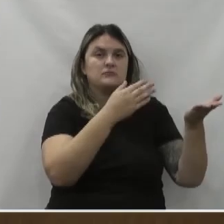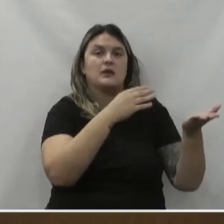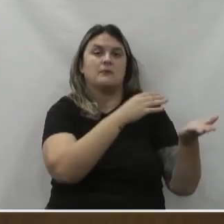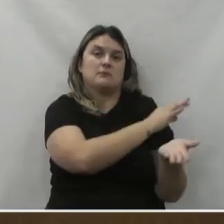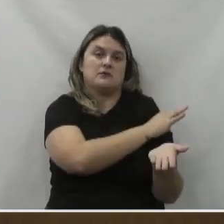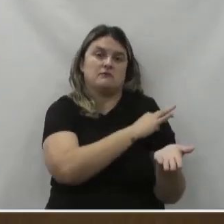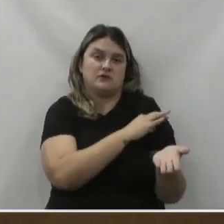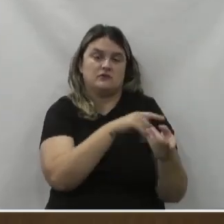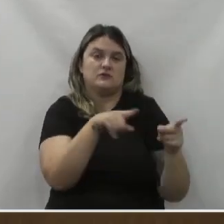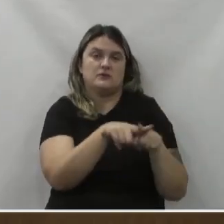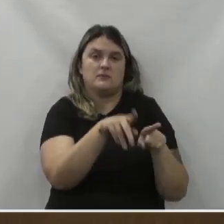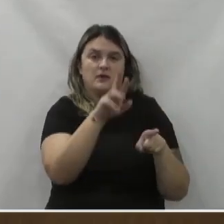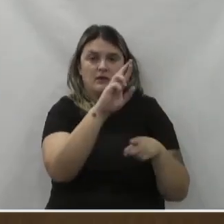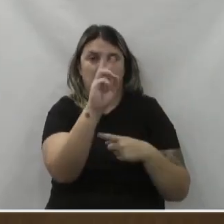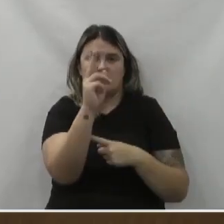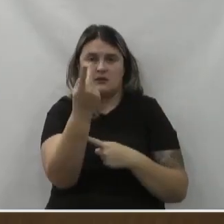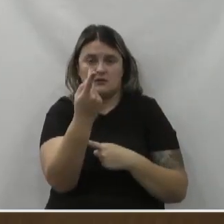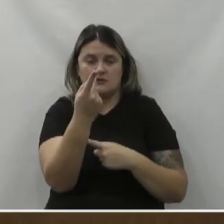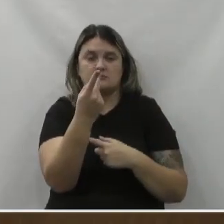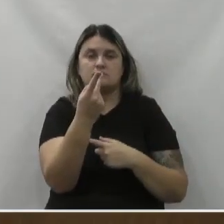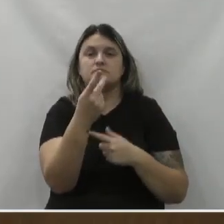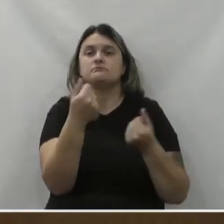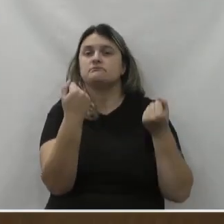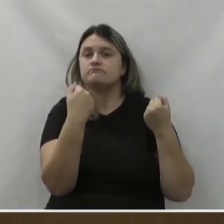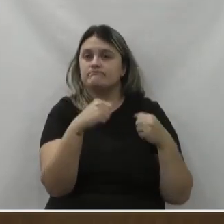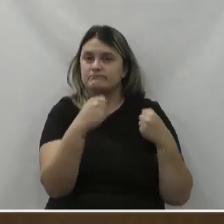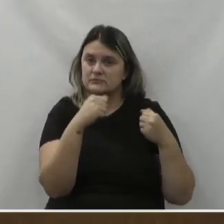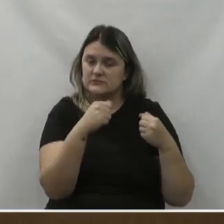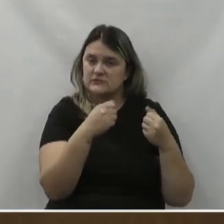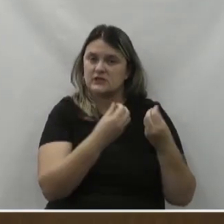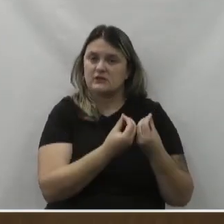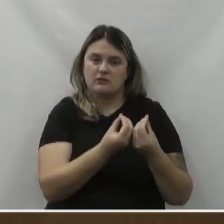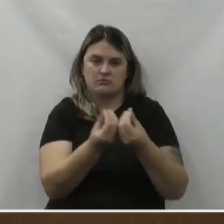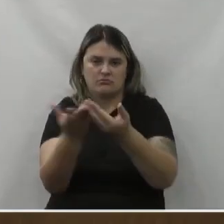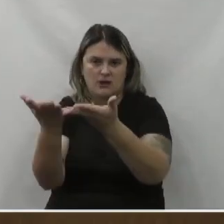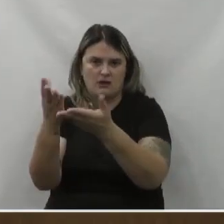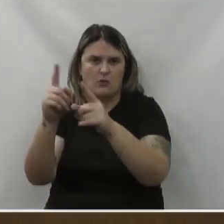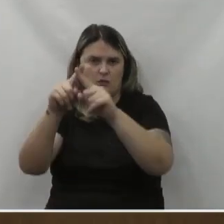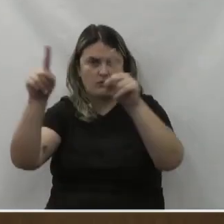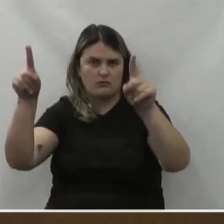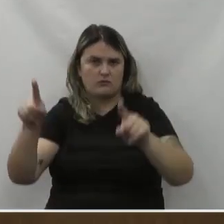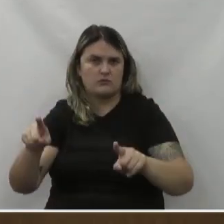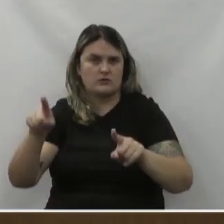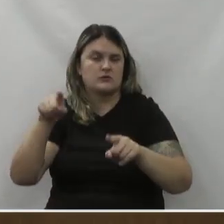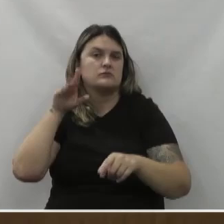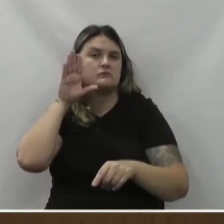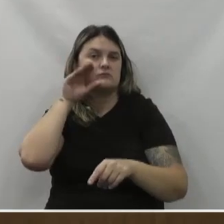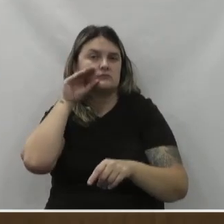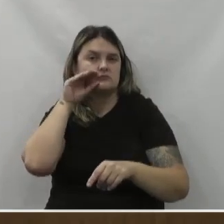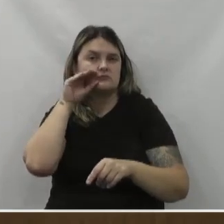de Recursos Humanos, que sejam disponibilizados aos servidores públicos municipais os